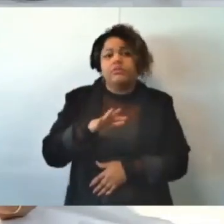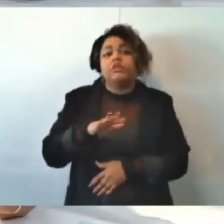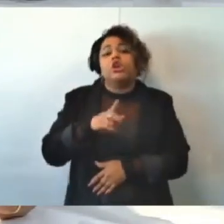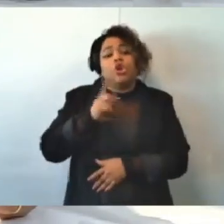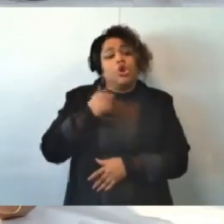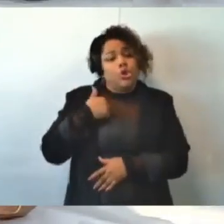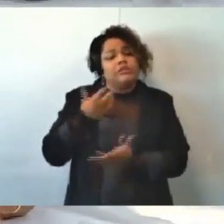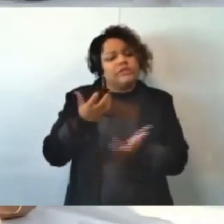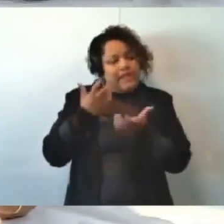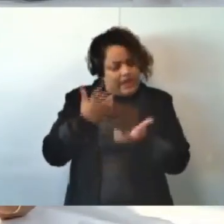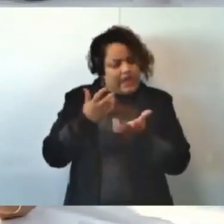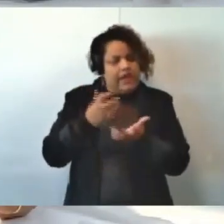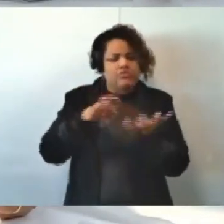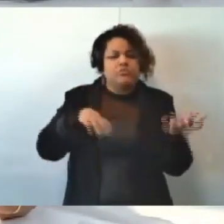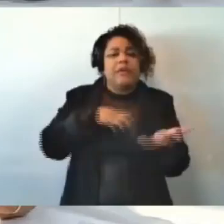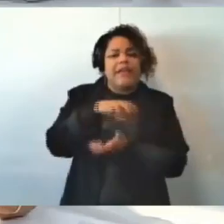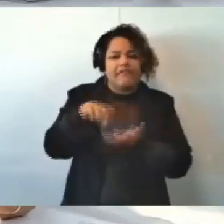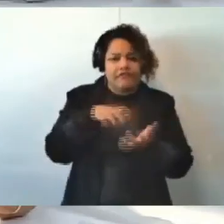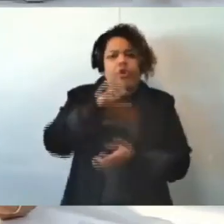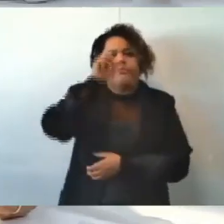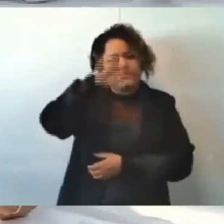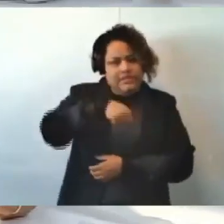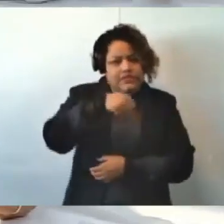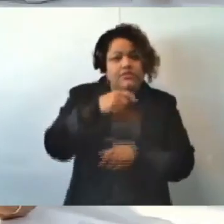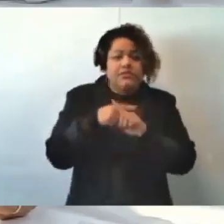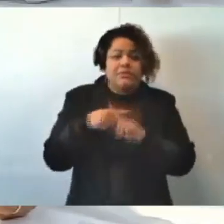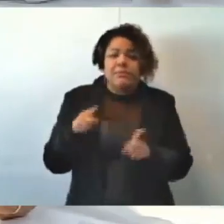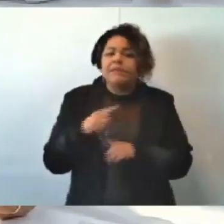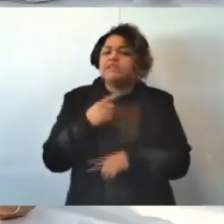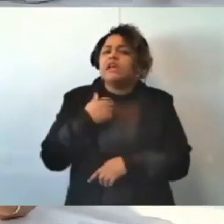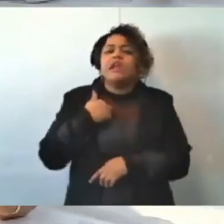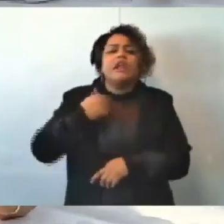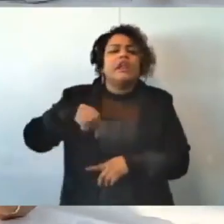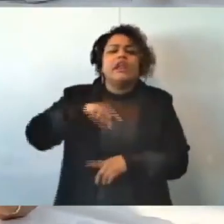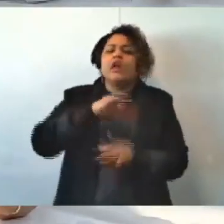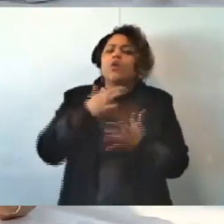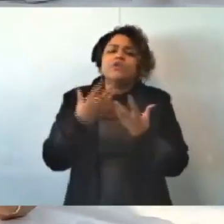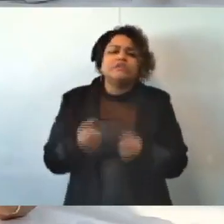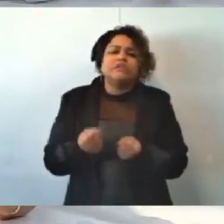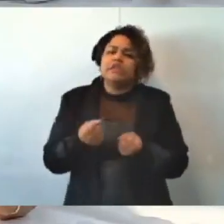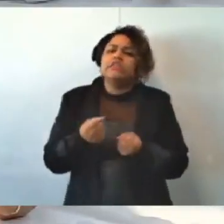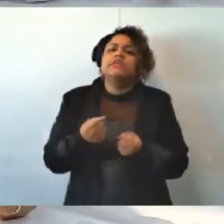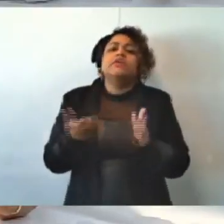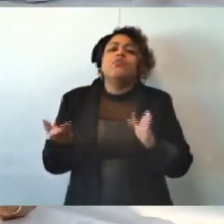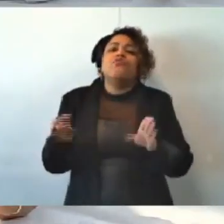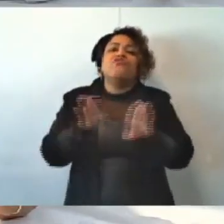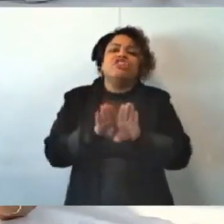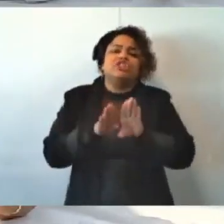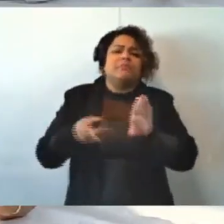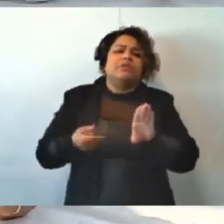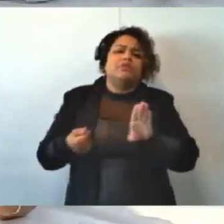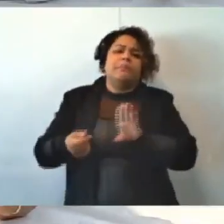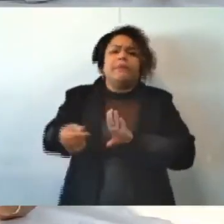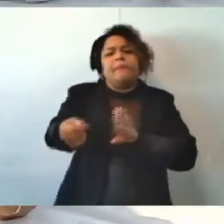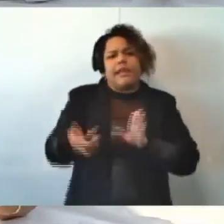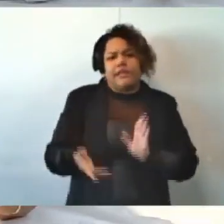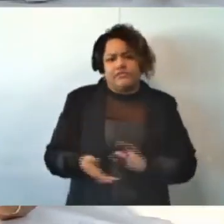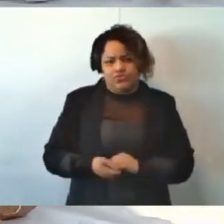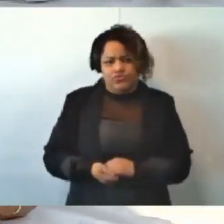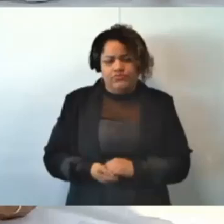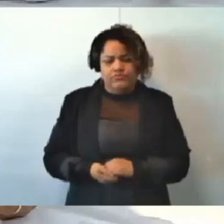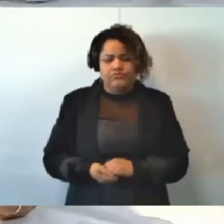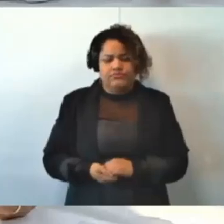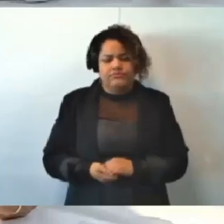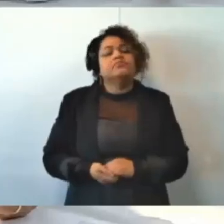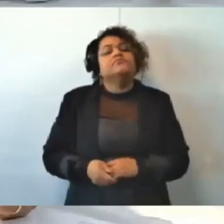importância. Porém, não aceitamos o fechamento permanente ao tráfego. Vamos continuar lutando por